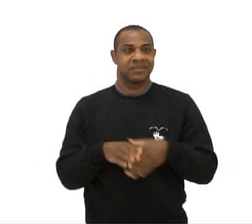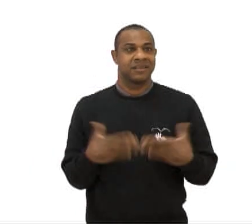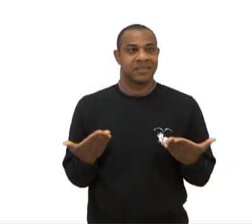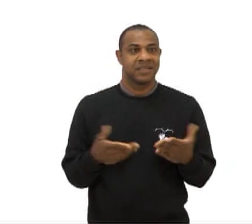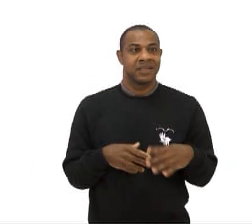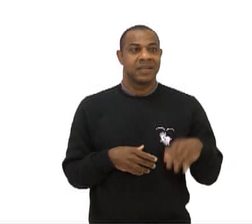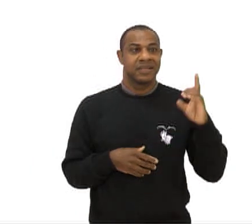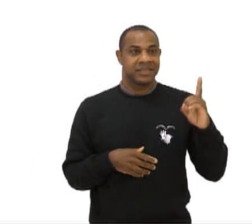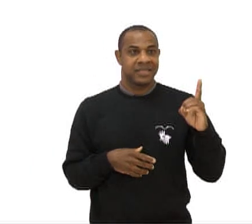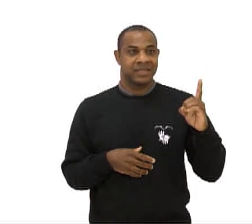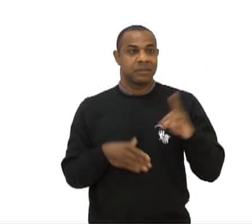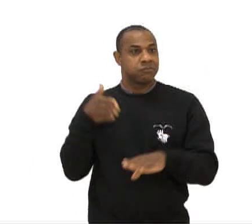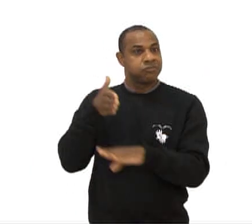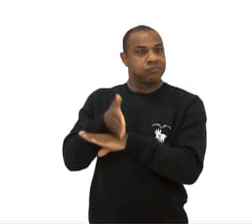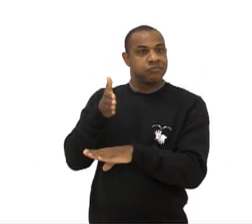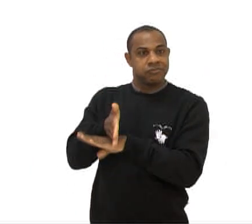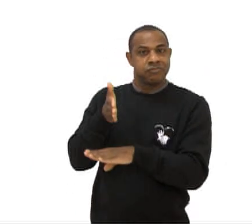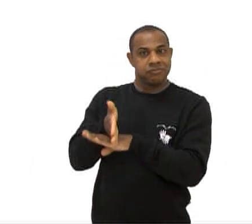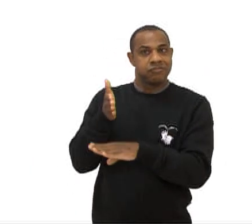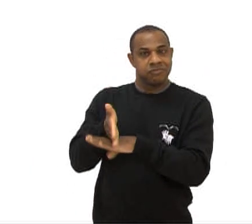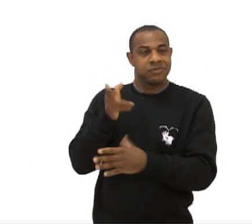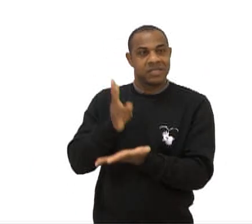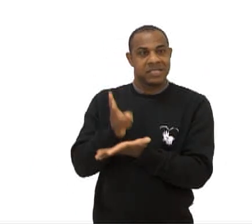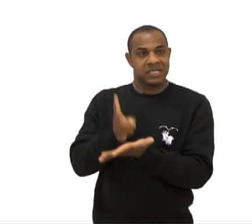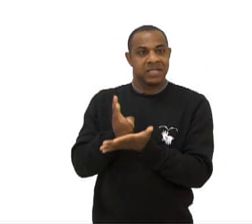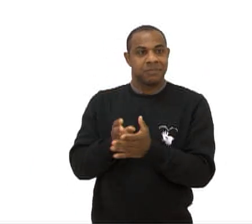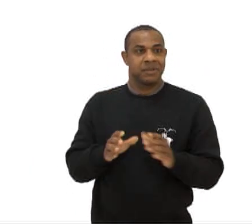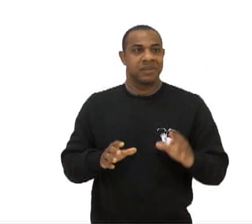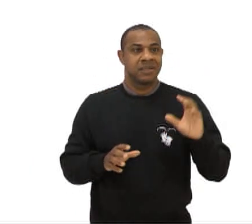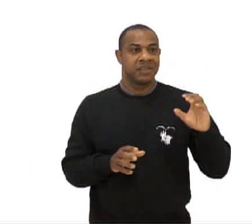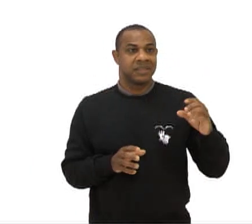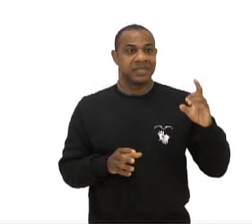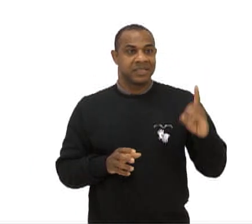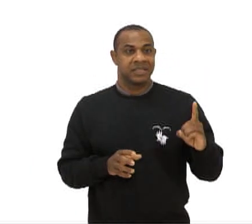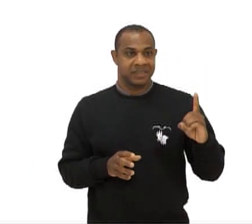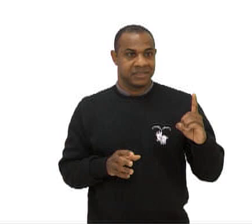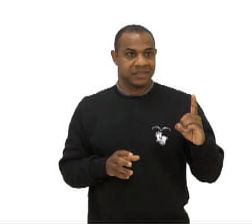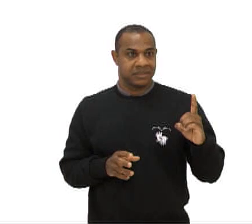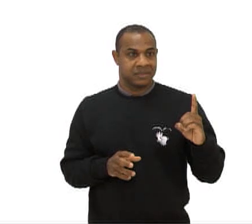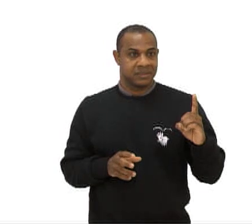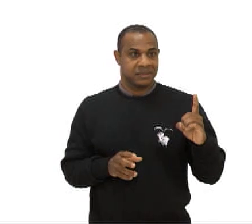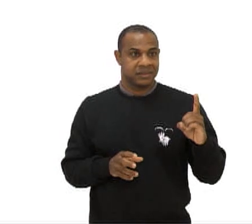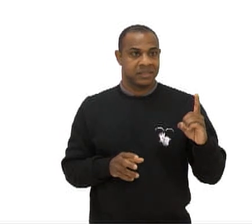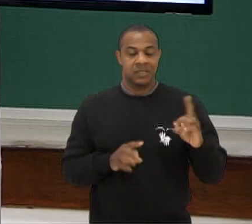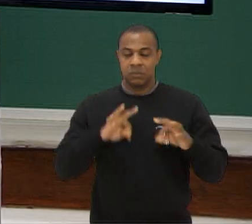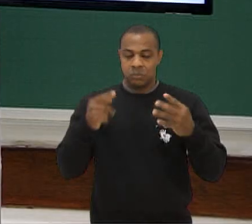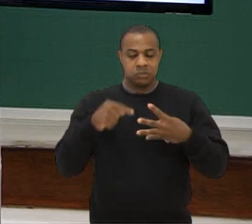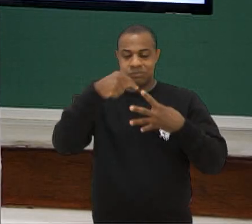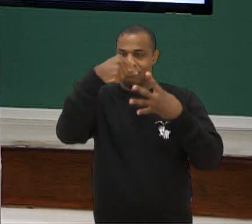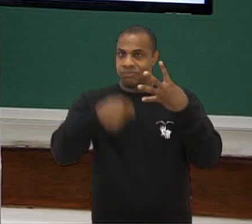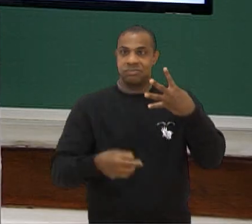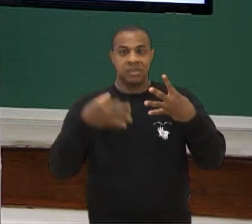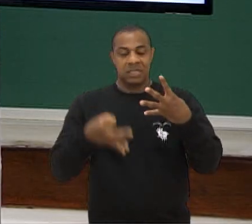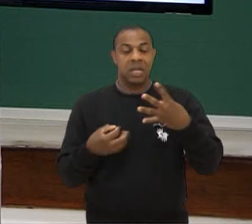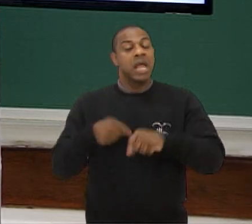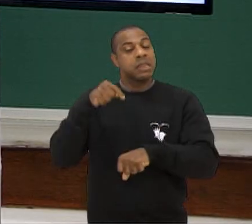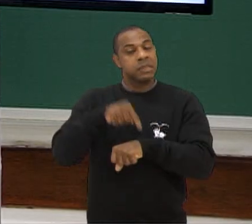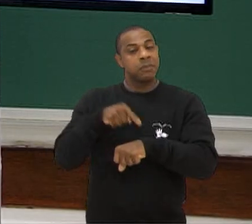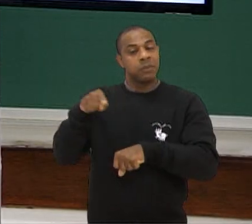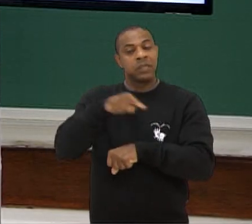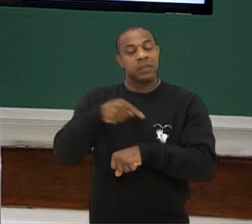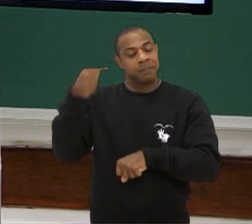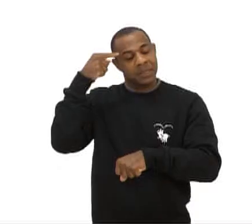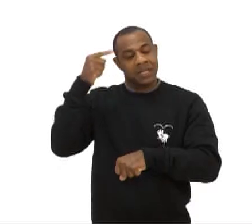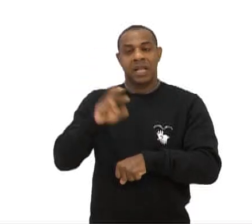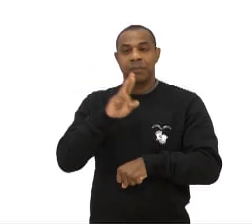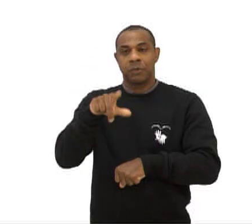forma contínua. Letra D, ser constante ao longo de suas transmissões. E letra E, todas as alternativas. Um tempinho para vocês pensarem